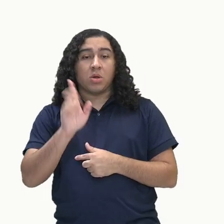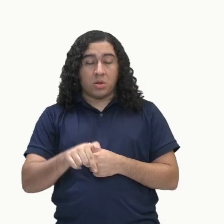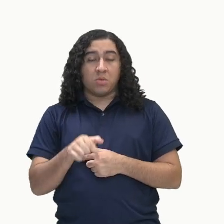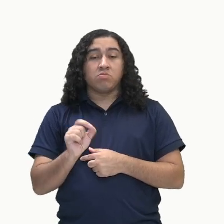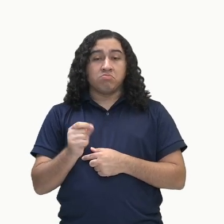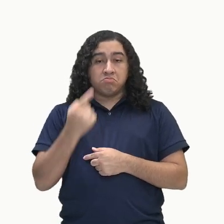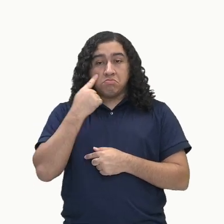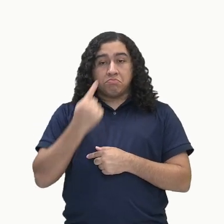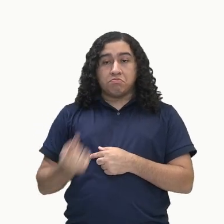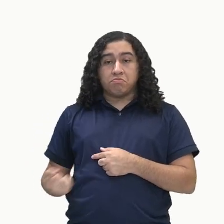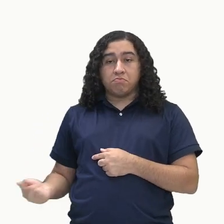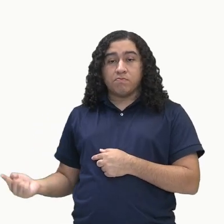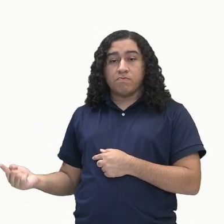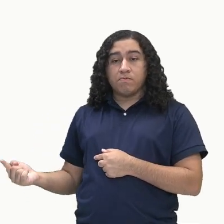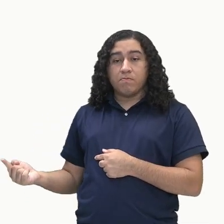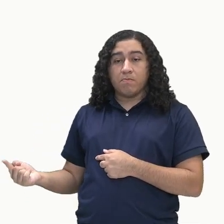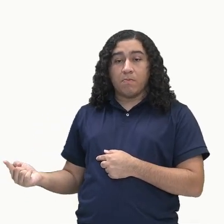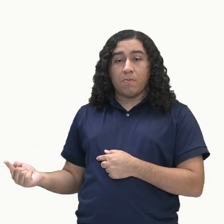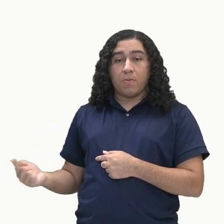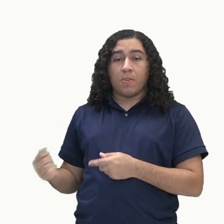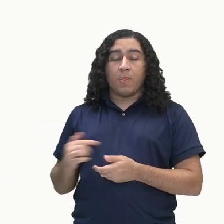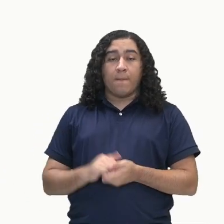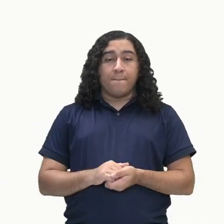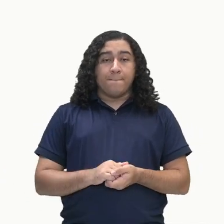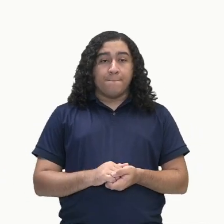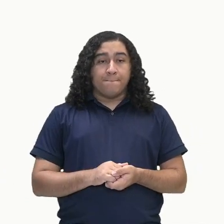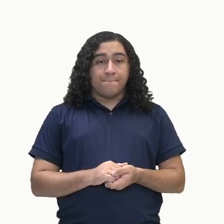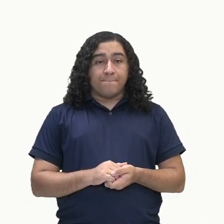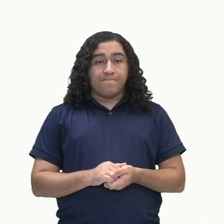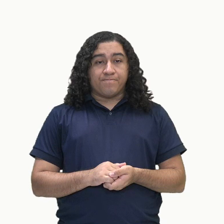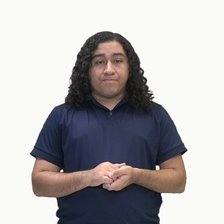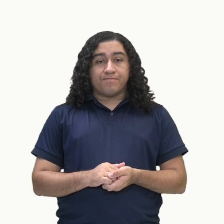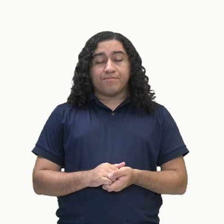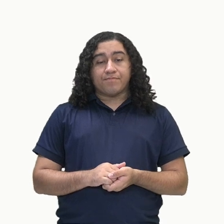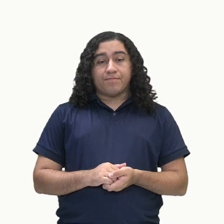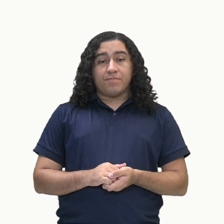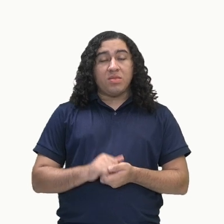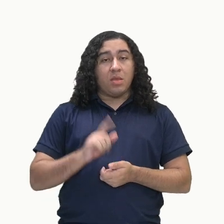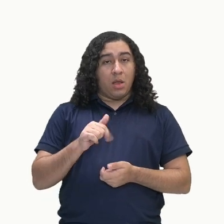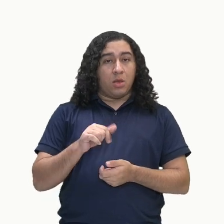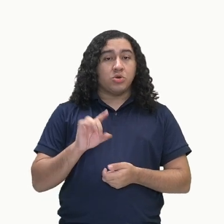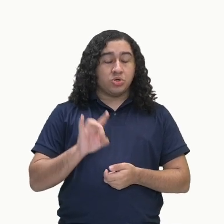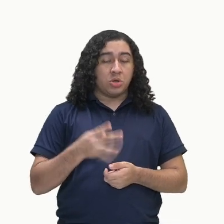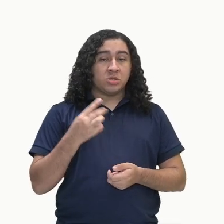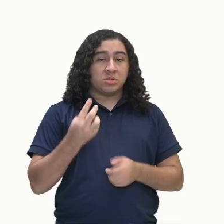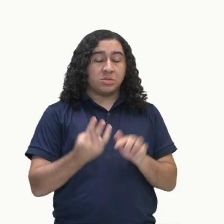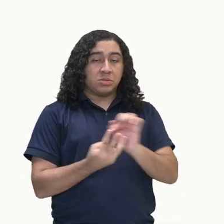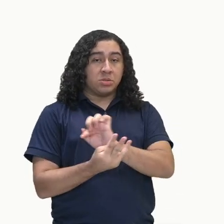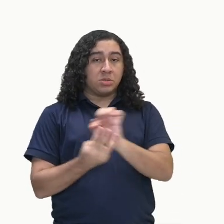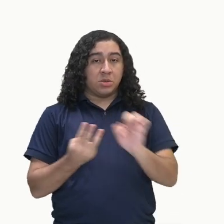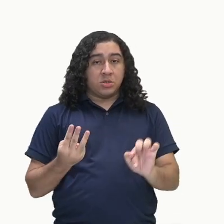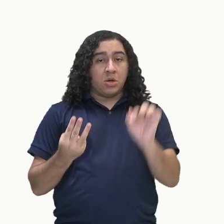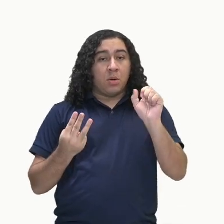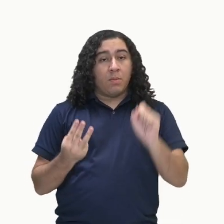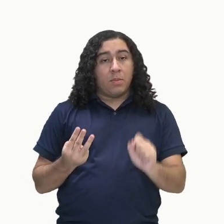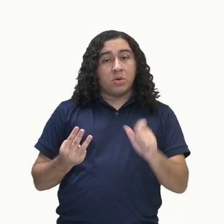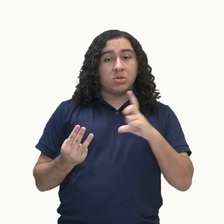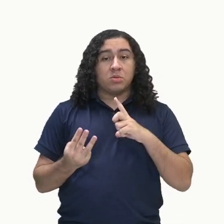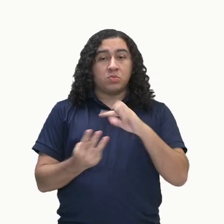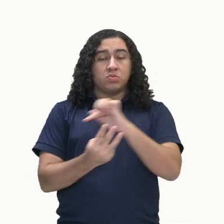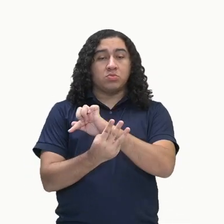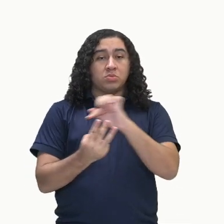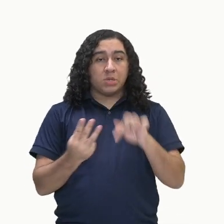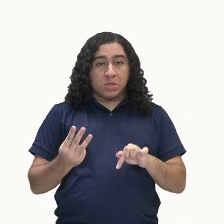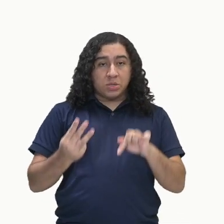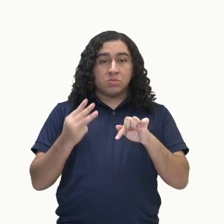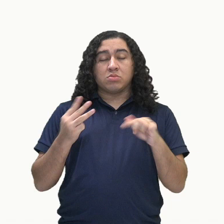congruentes, 1, 7 e 8. E são exatamente as únicas 3 que possuem os seus lados de